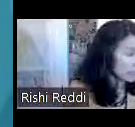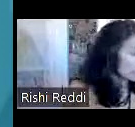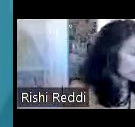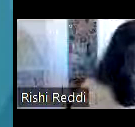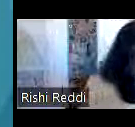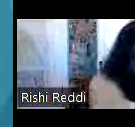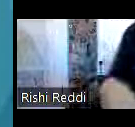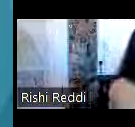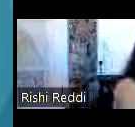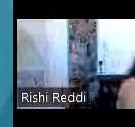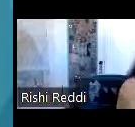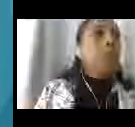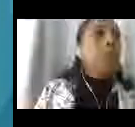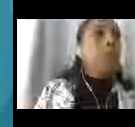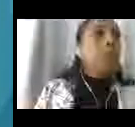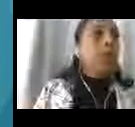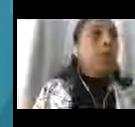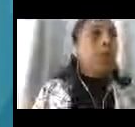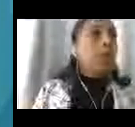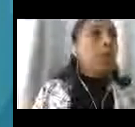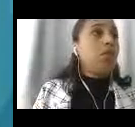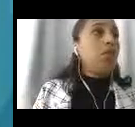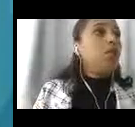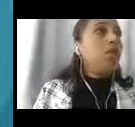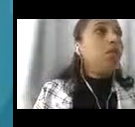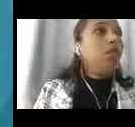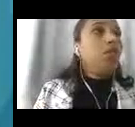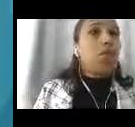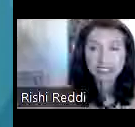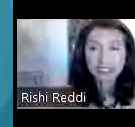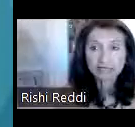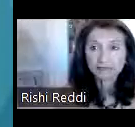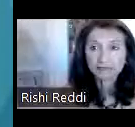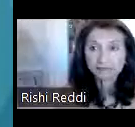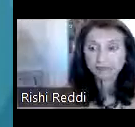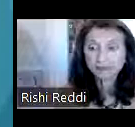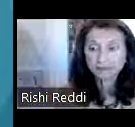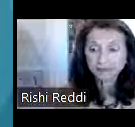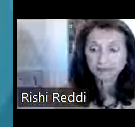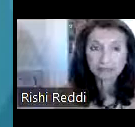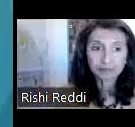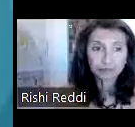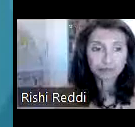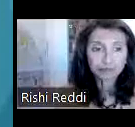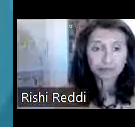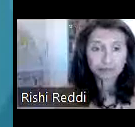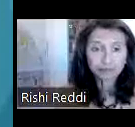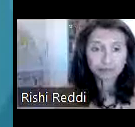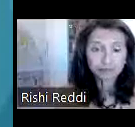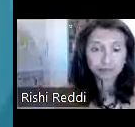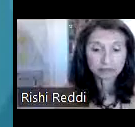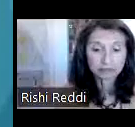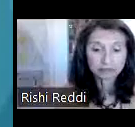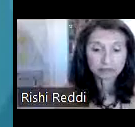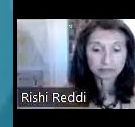Vem que você te consegue hoje em ponto de conversa. Vou mandar para o e-mail. Nunca você te consegue pôr nem